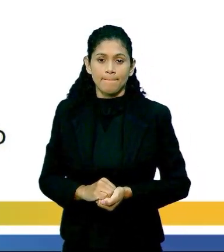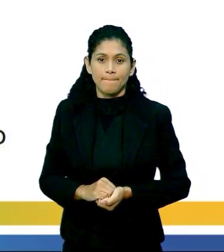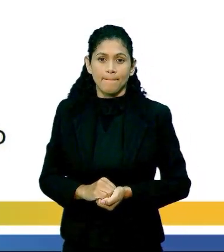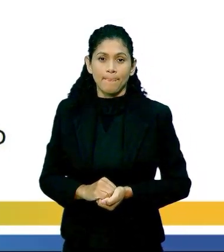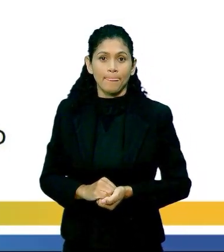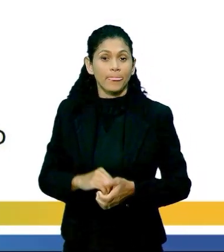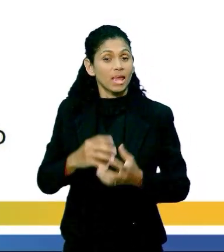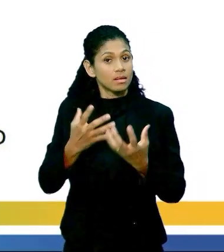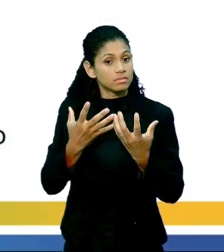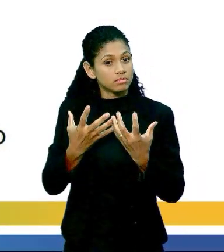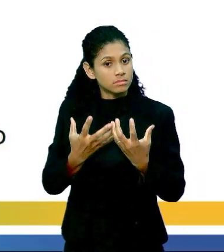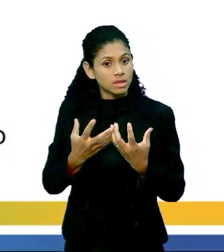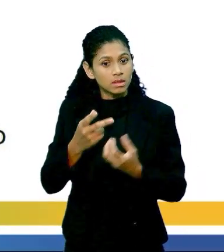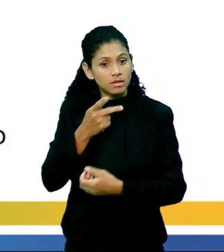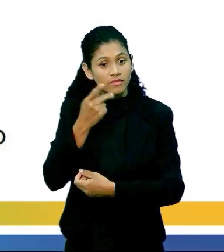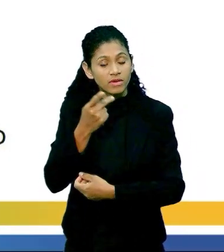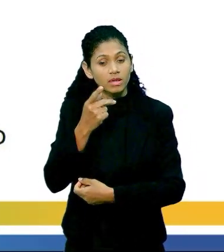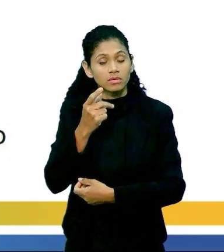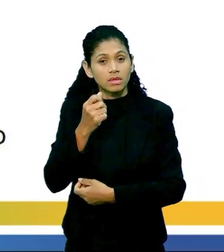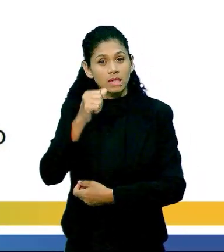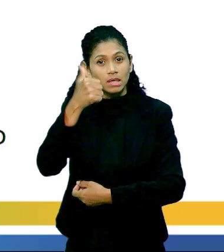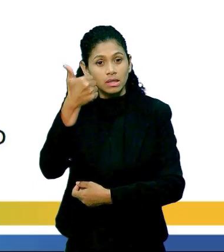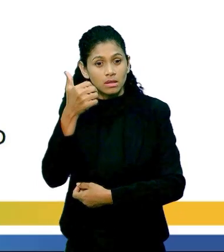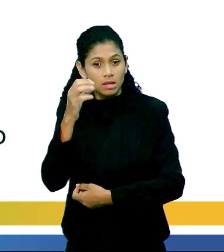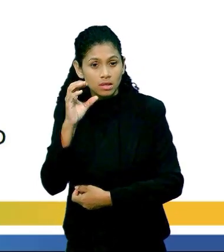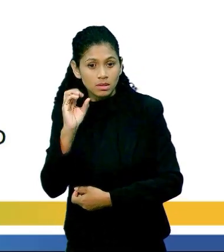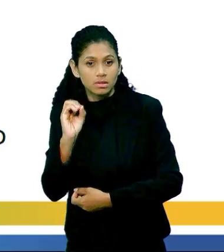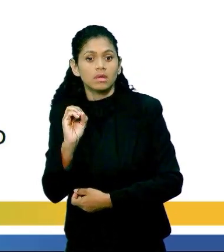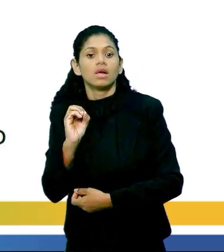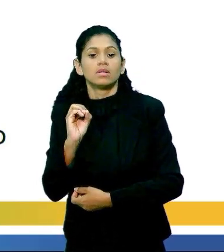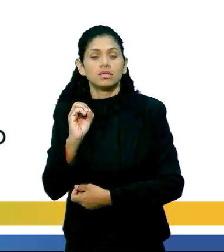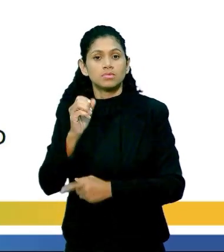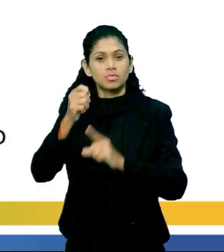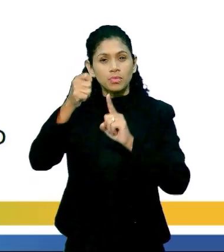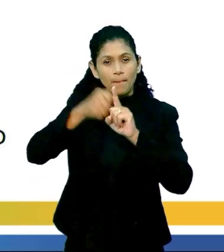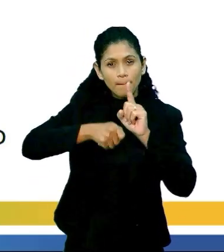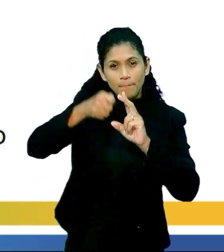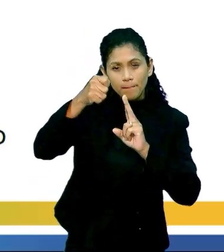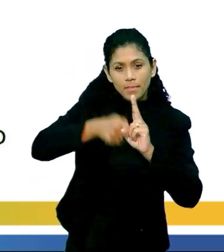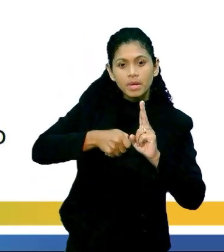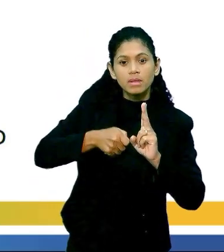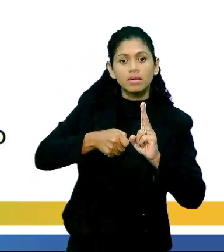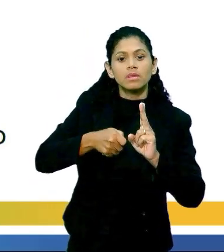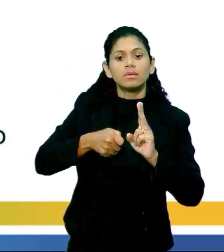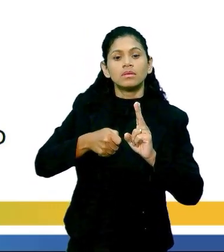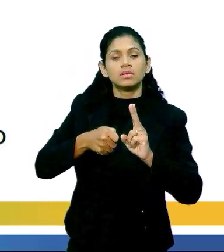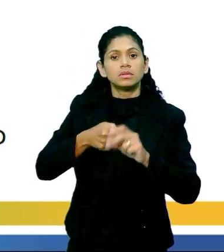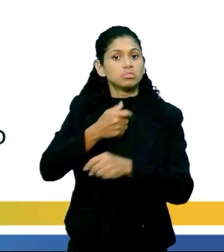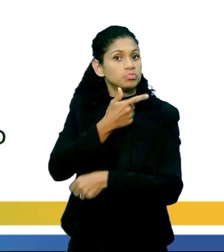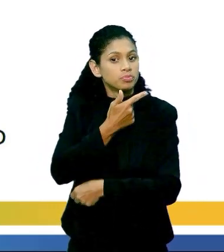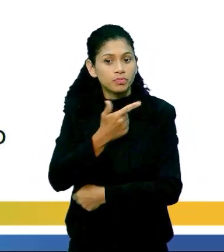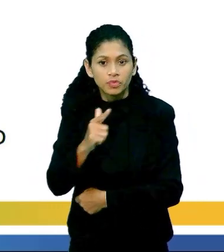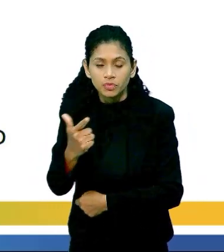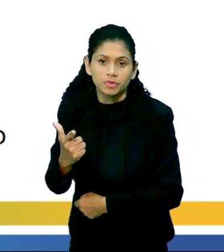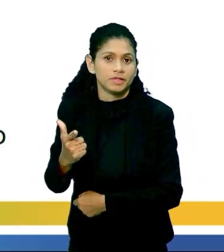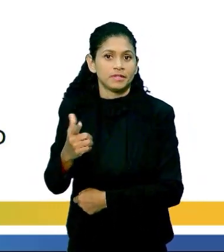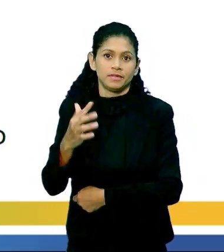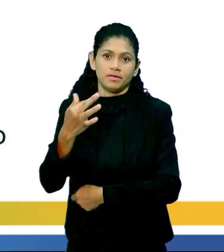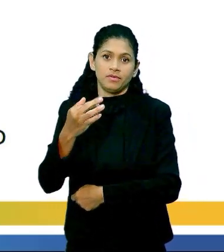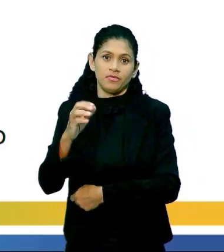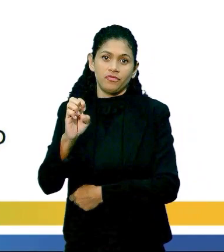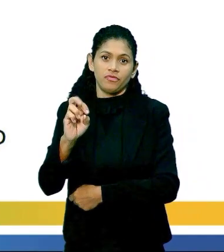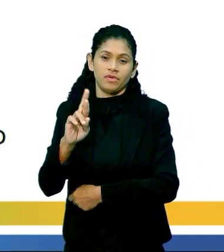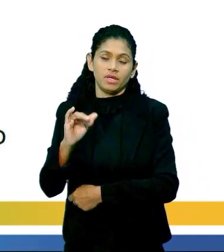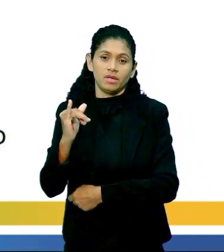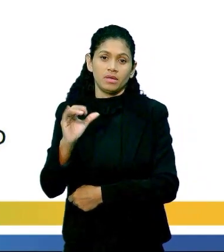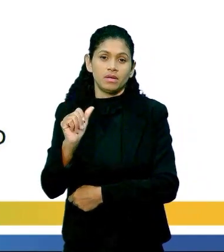ele está dizendo na CLI que inexiste. Ou seja, não é que existe, é que não existe. Como que não existe feriado no